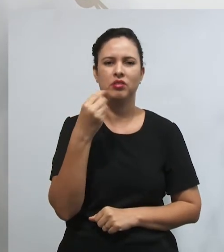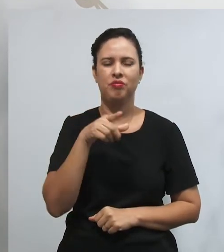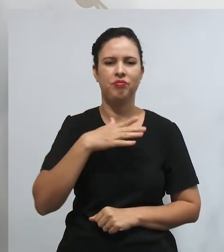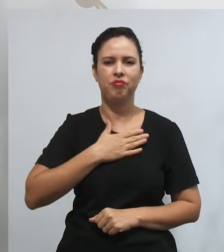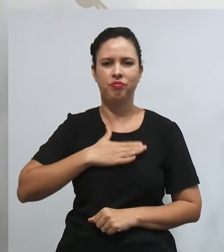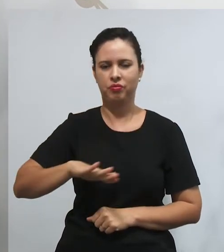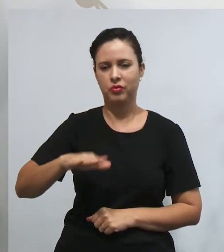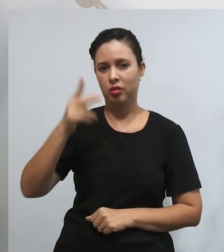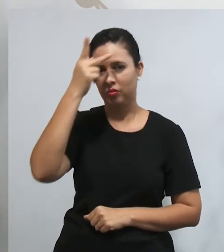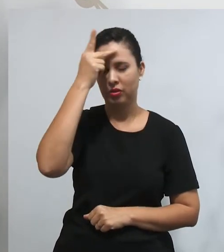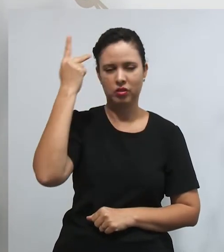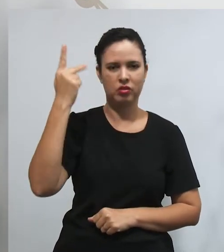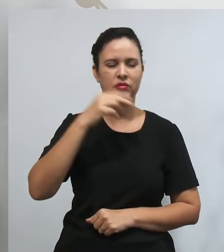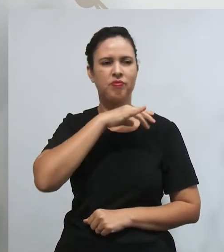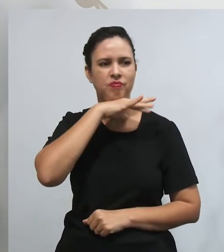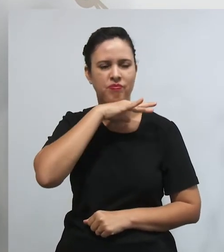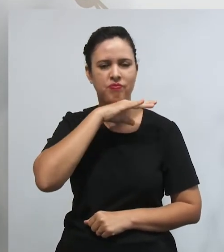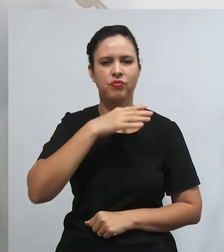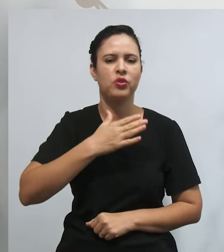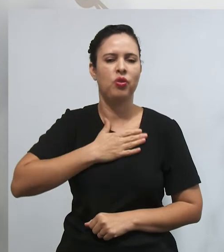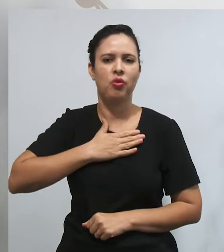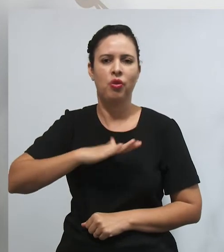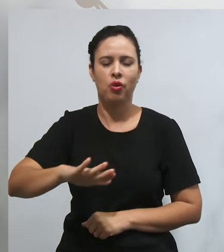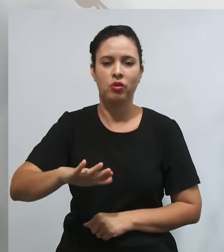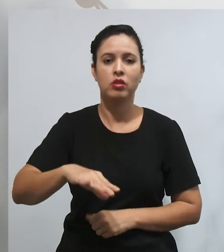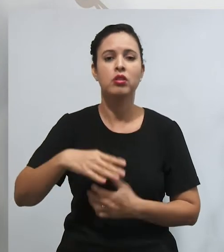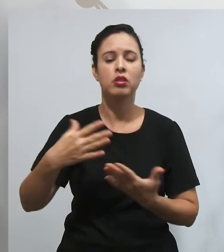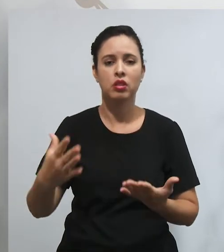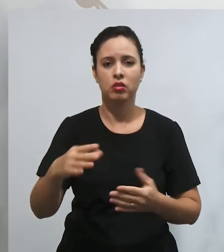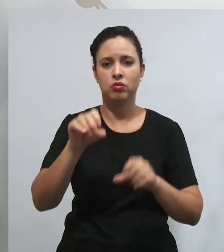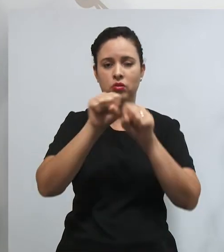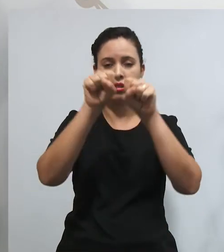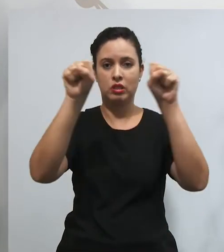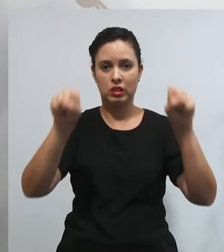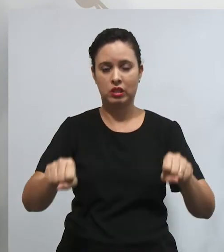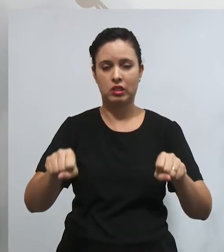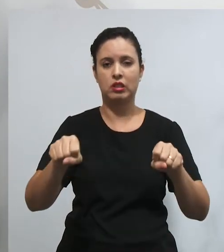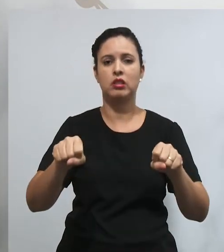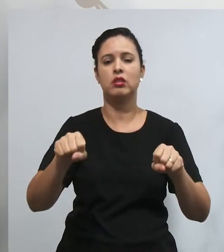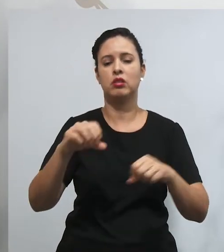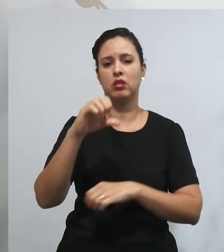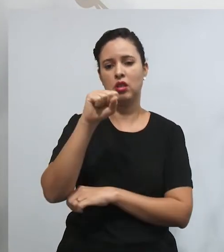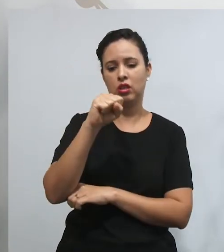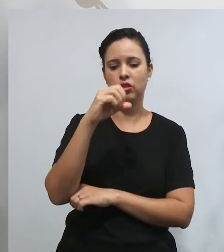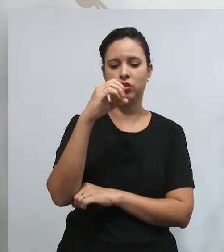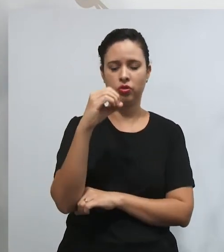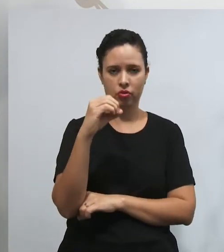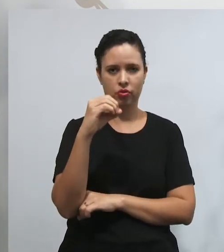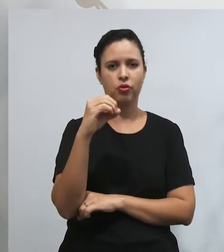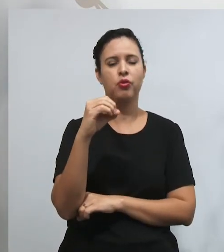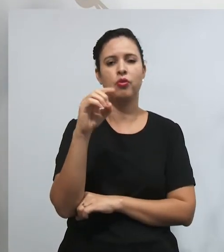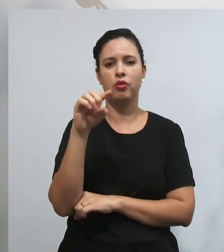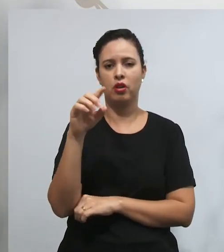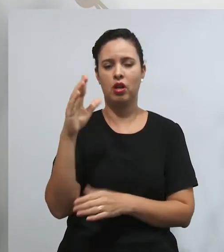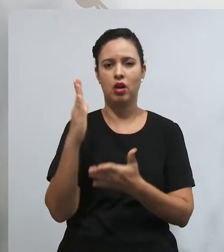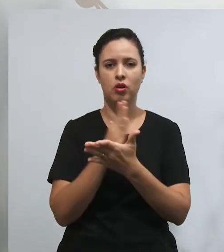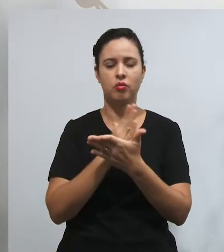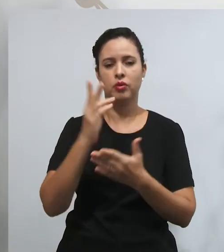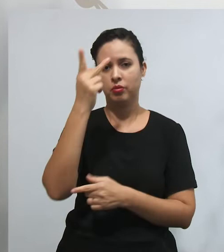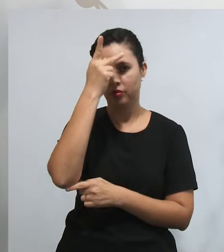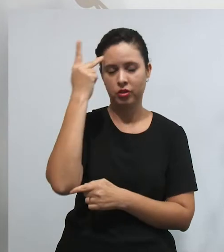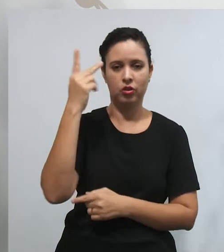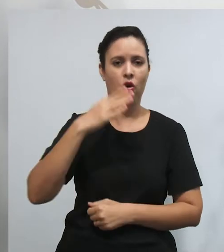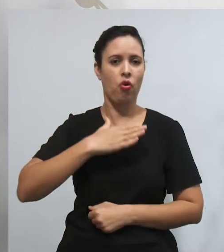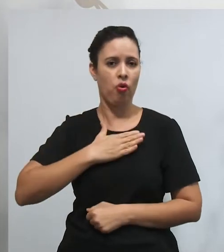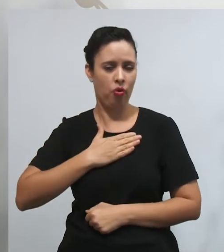ali achar ruim aquela experiência. Então, o sistema operacional ele traz a questão da usabilidade. Né? Então, tem muita gente que gosta mais